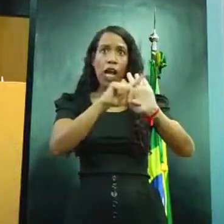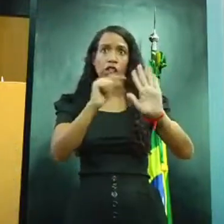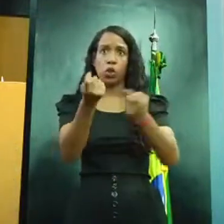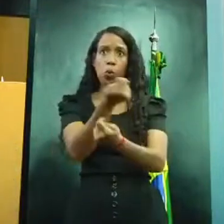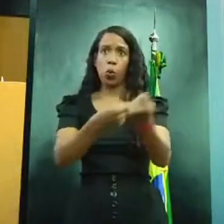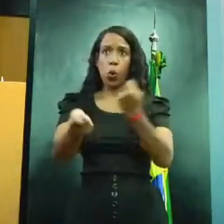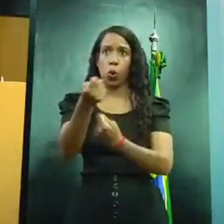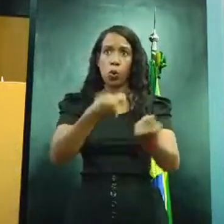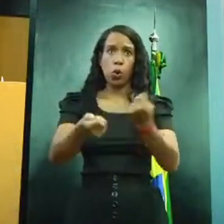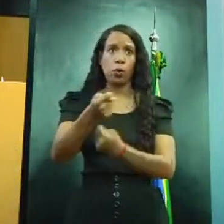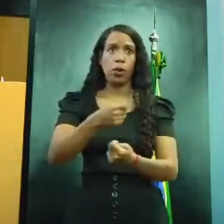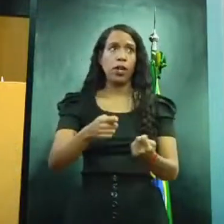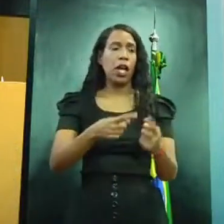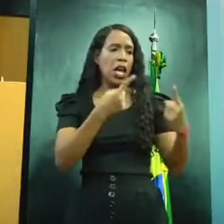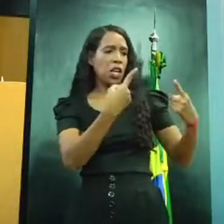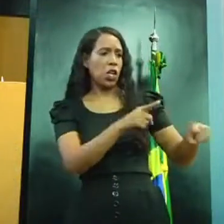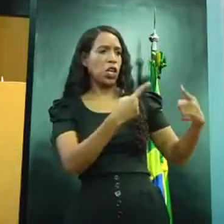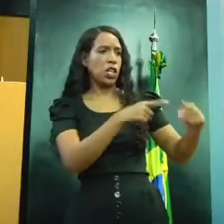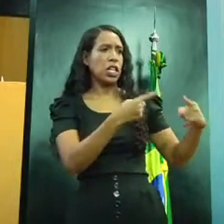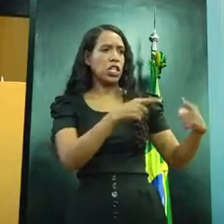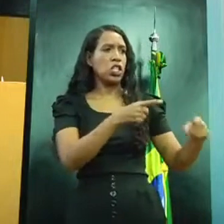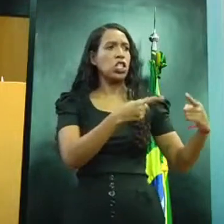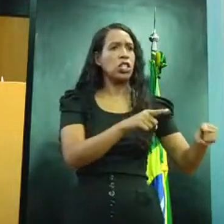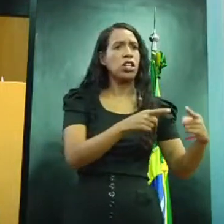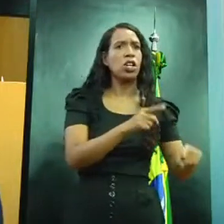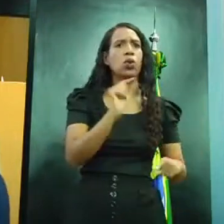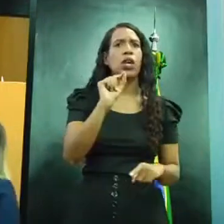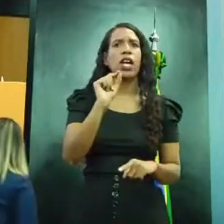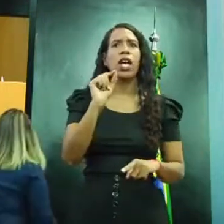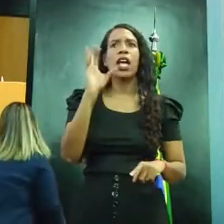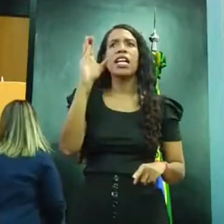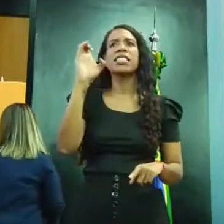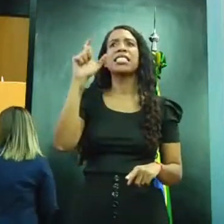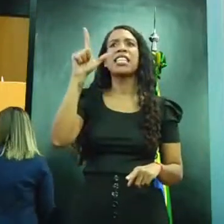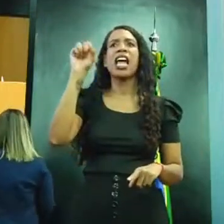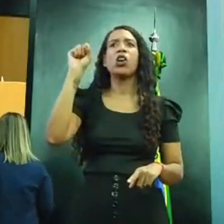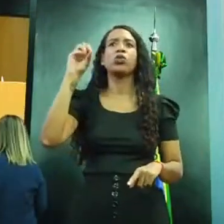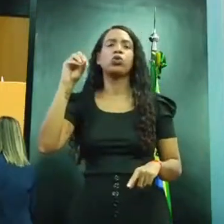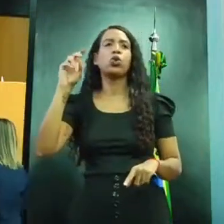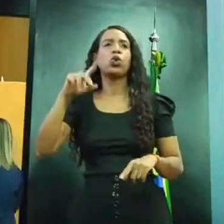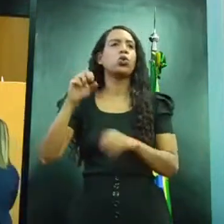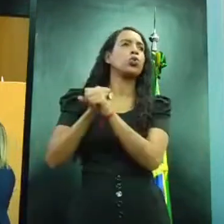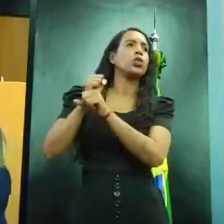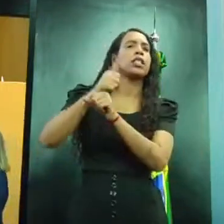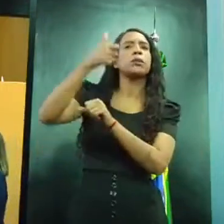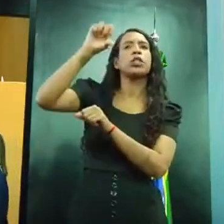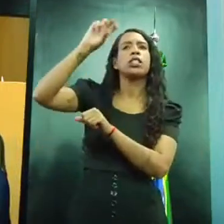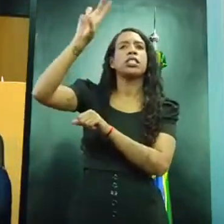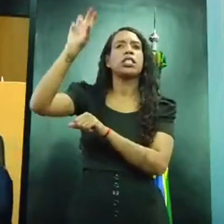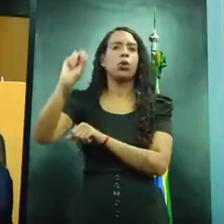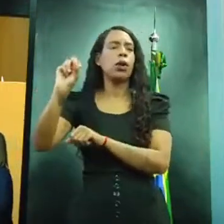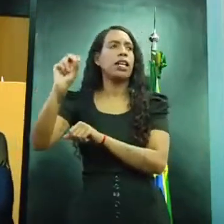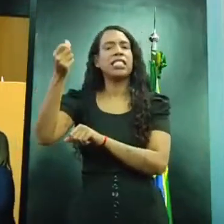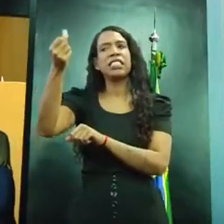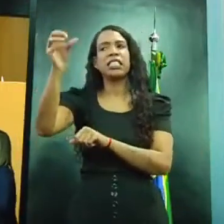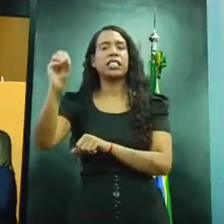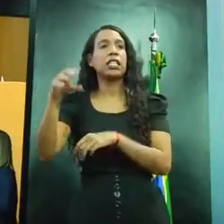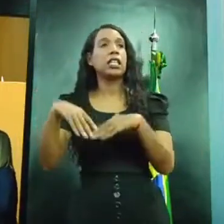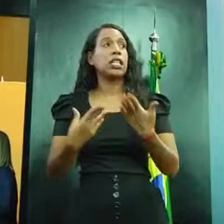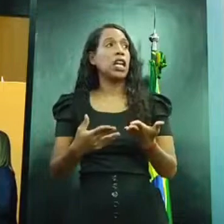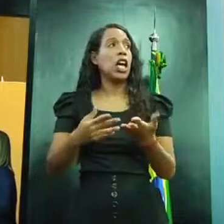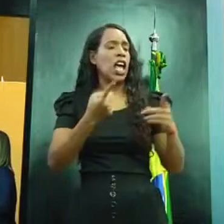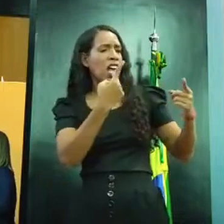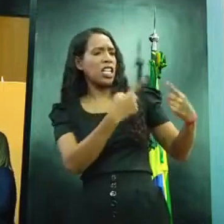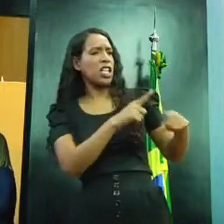economista liberal criticando o Celso Furtado e as ideias de Celso Furtado na década de 50 e 60. E as